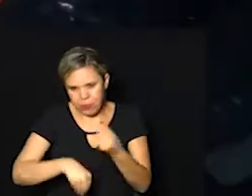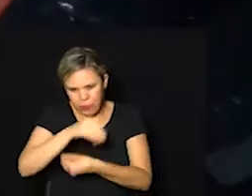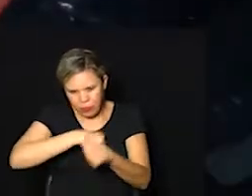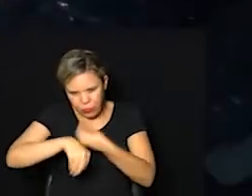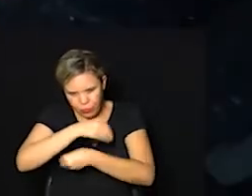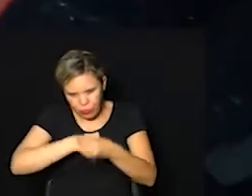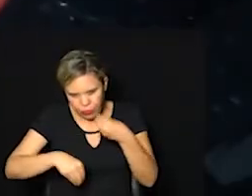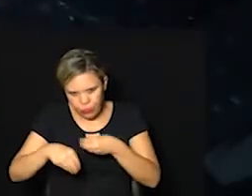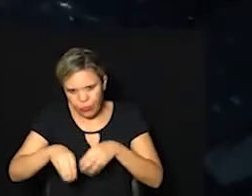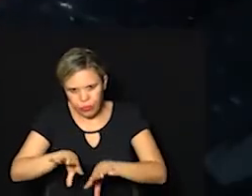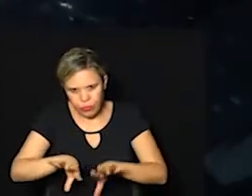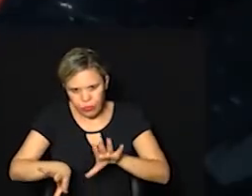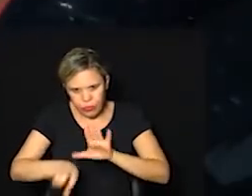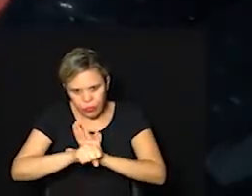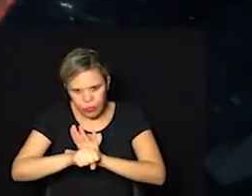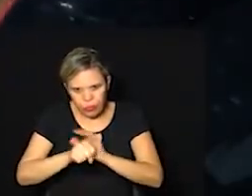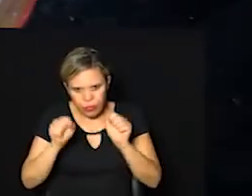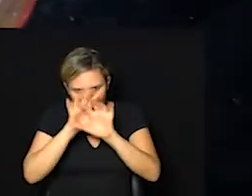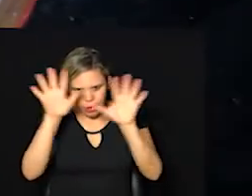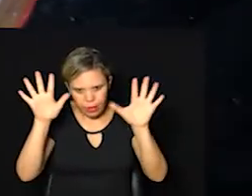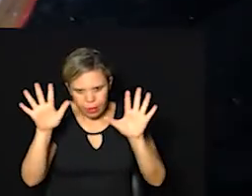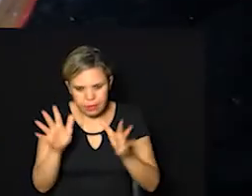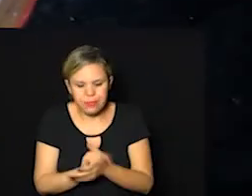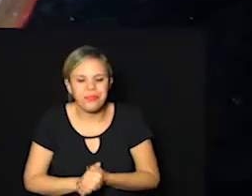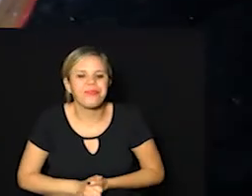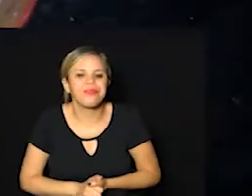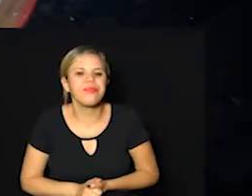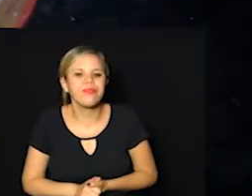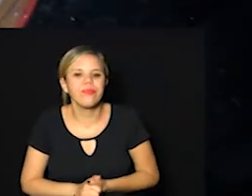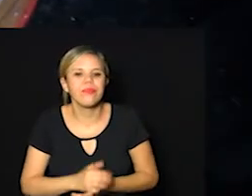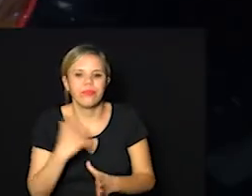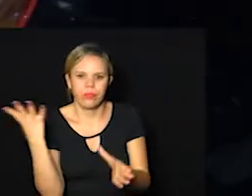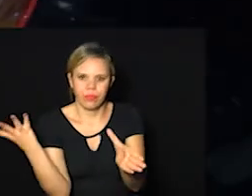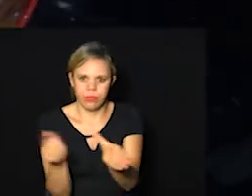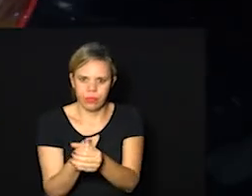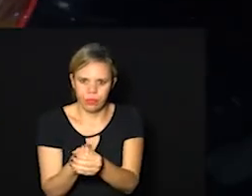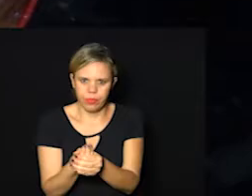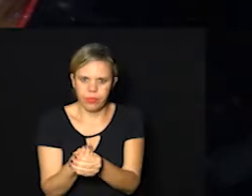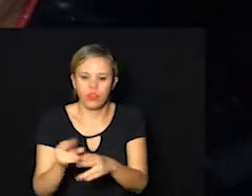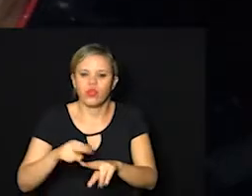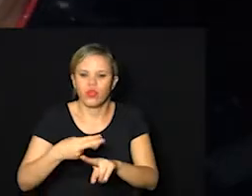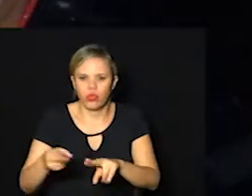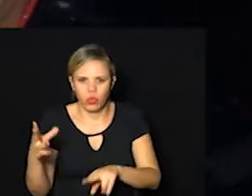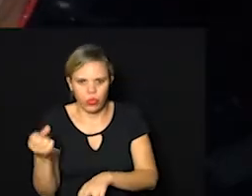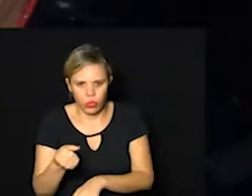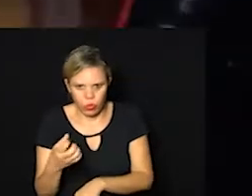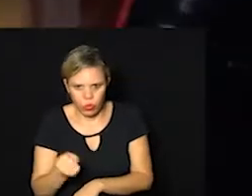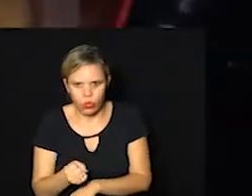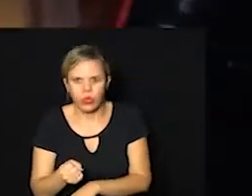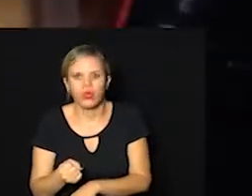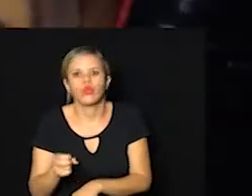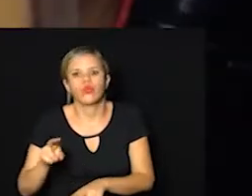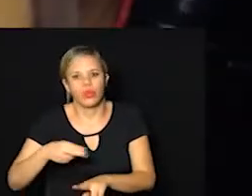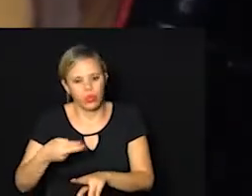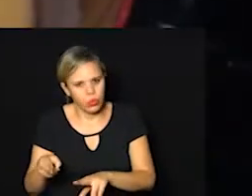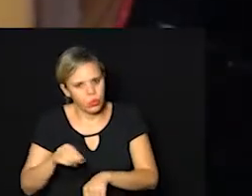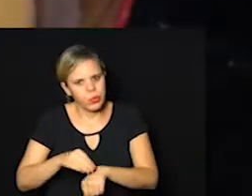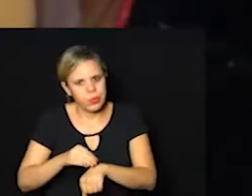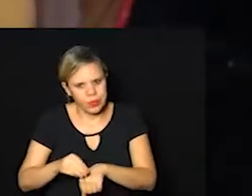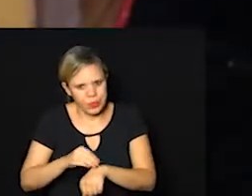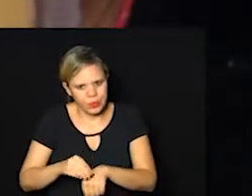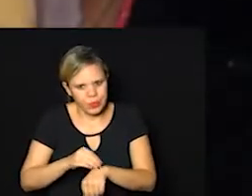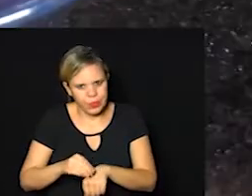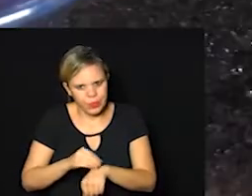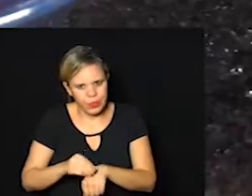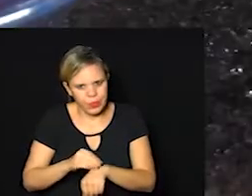incorpore e vire um creme mais clarinho. Agora acrescente o bis branco e o bis de chocolate ao